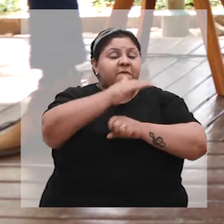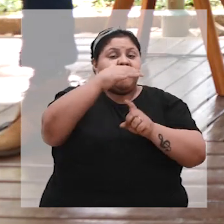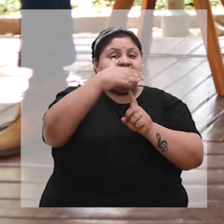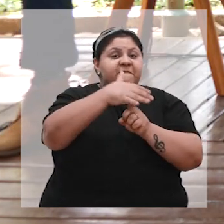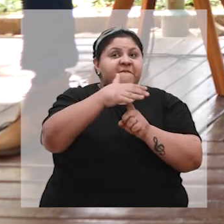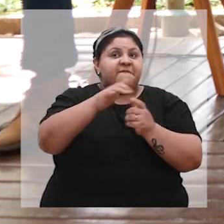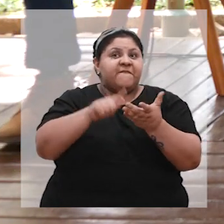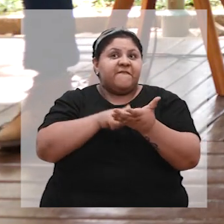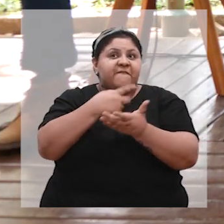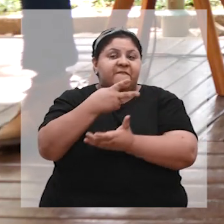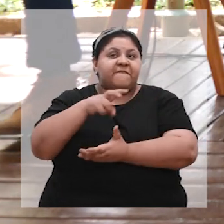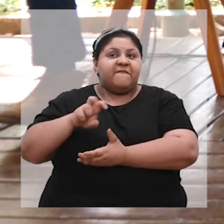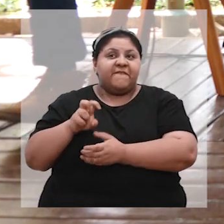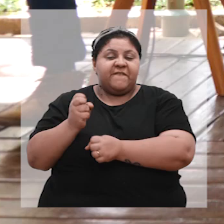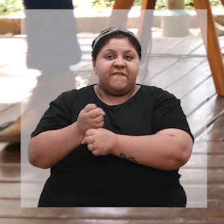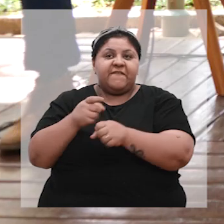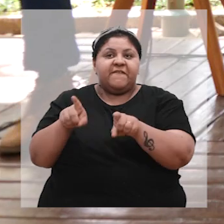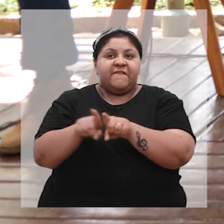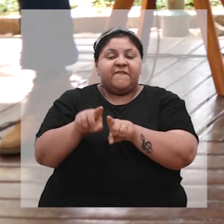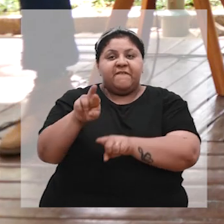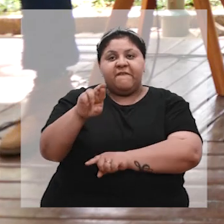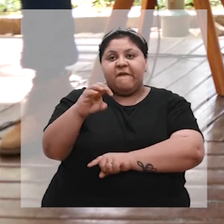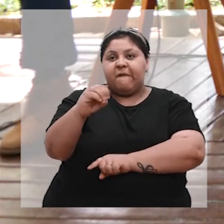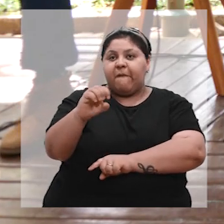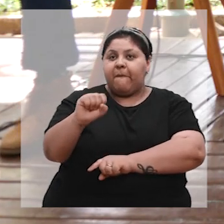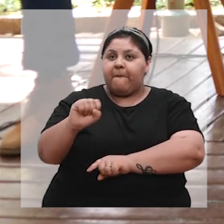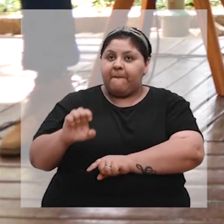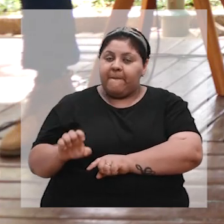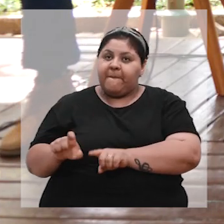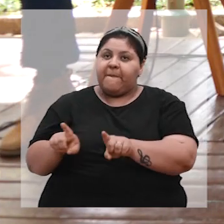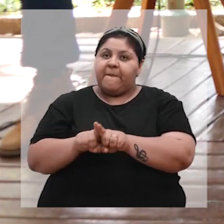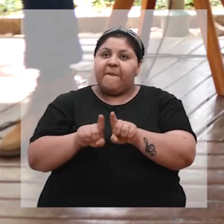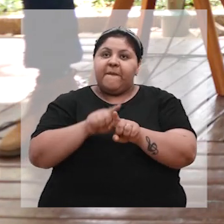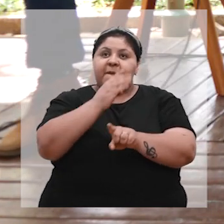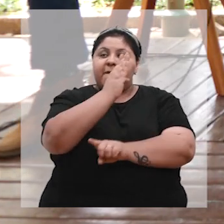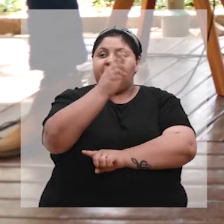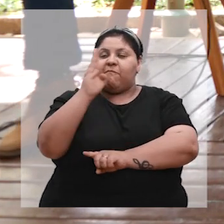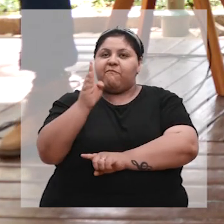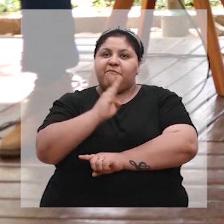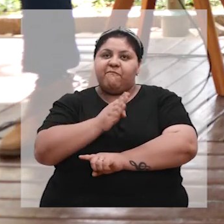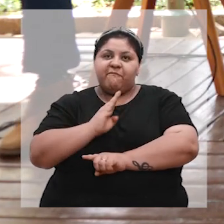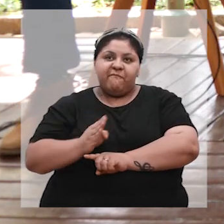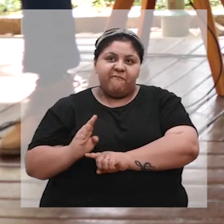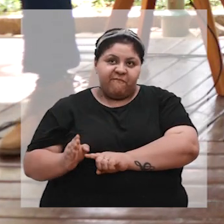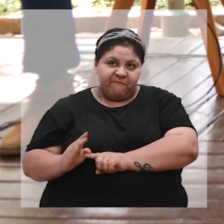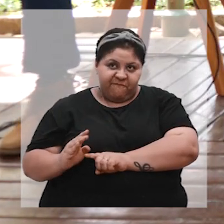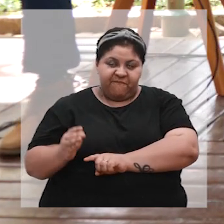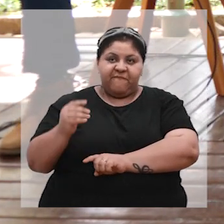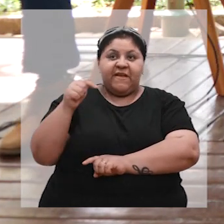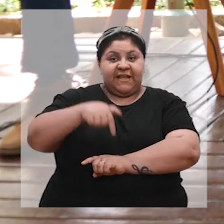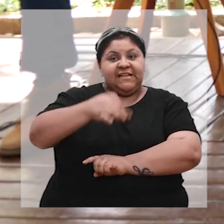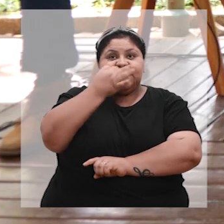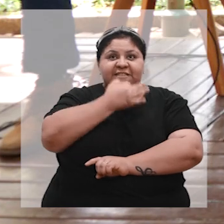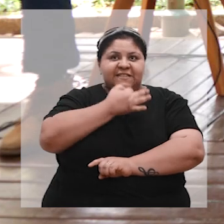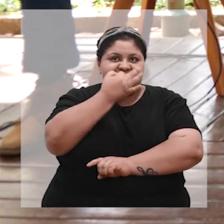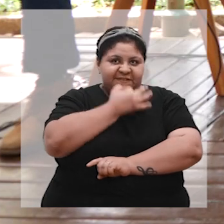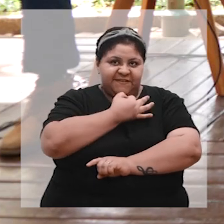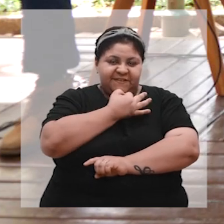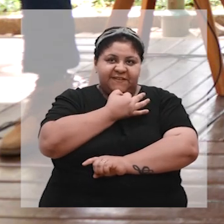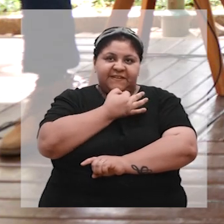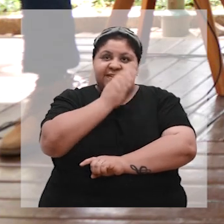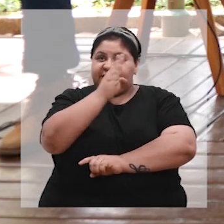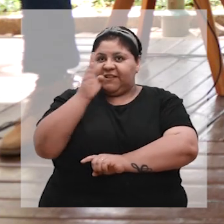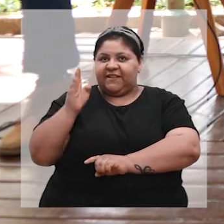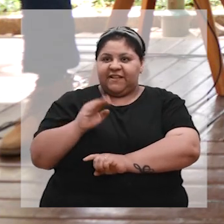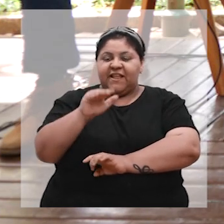anos. Conosco ainda a Rosielga Beber, que é bibliotecária da Biblioteca Pública de Caxias do Sul, a biblioteca